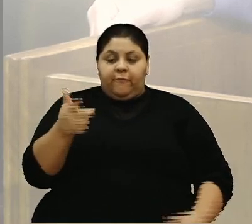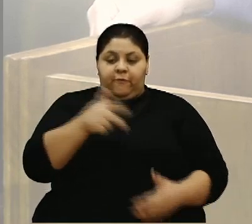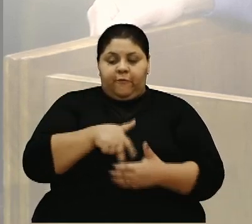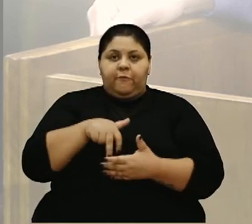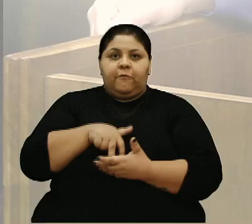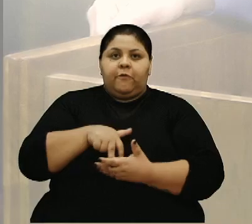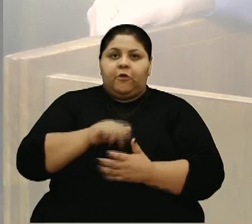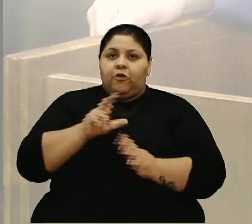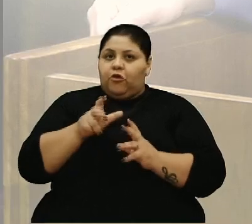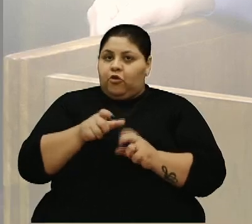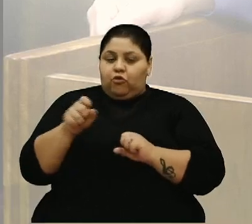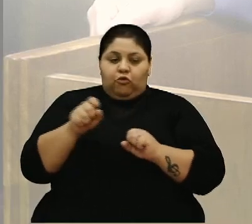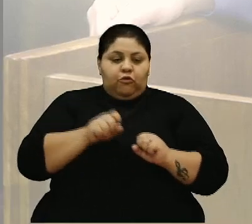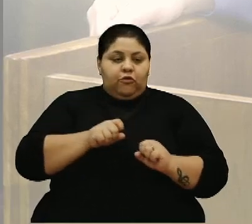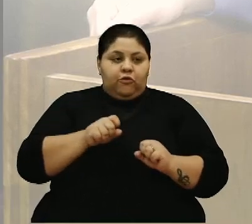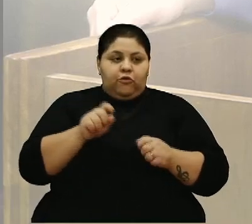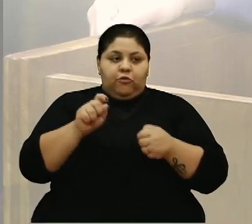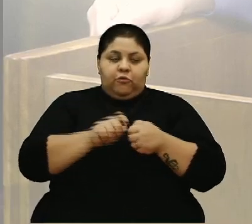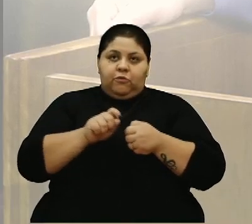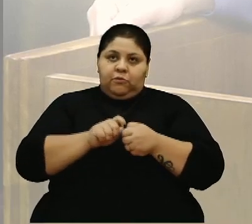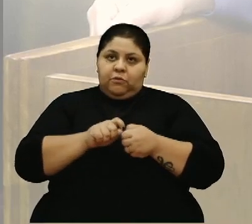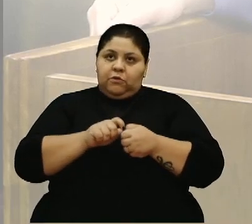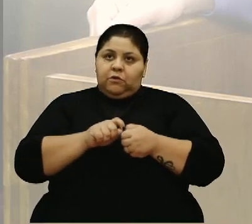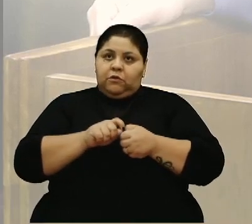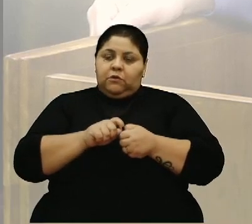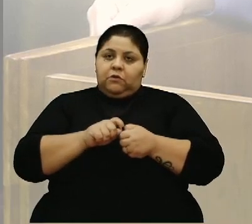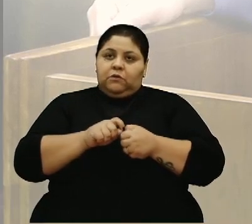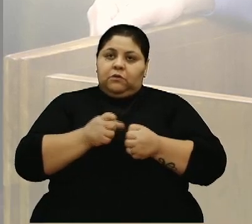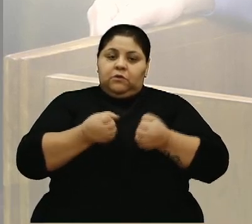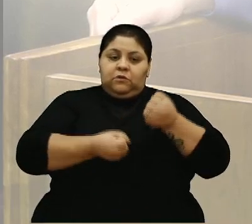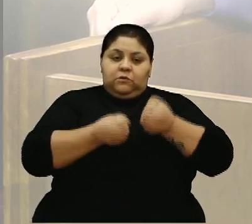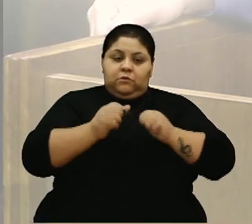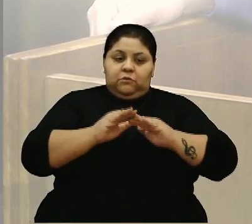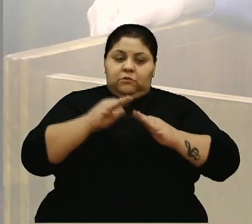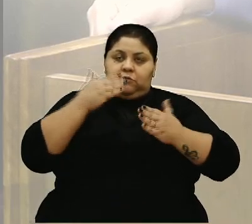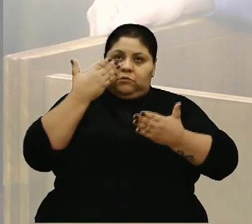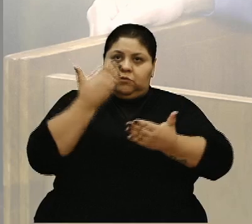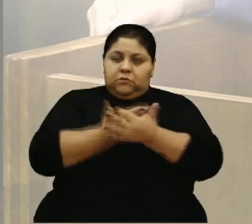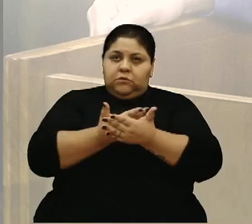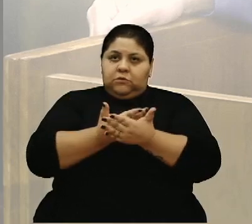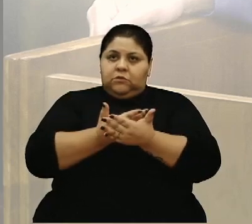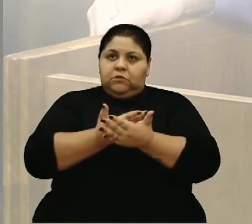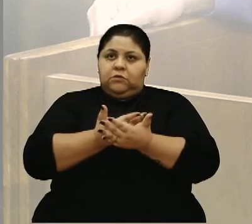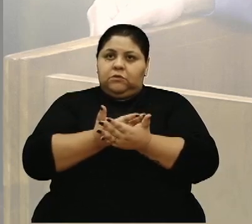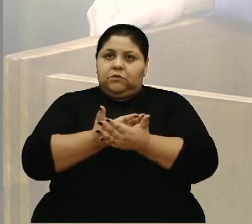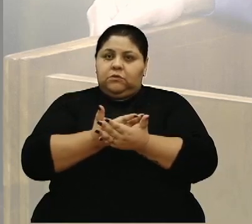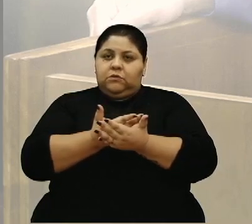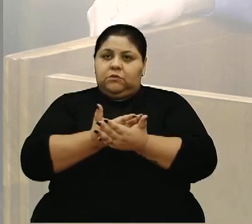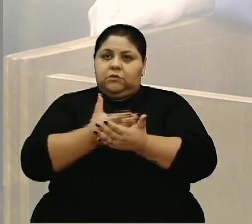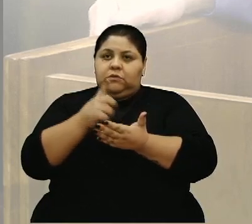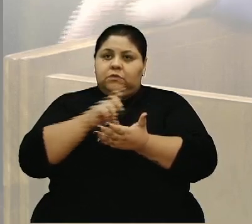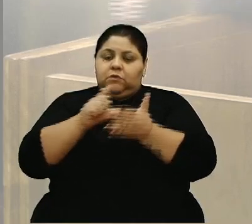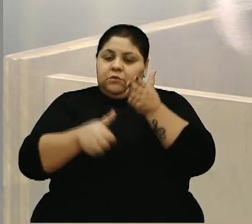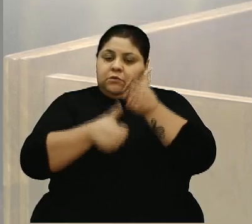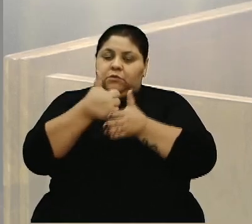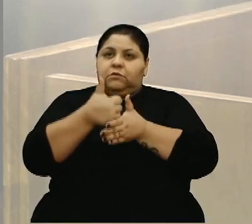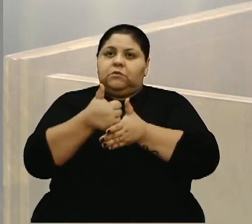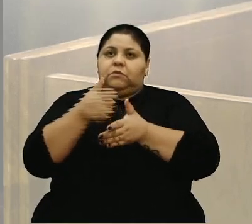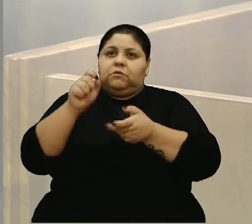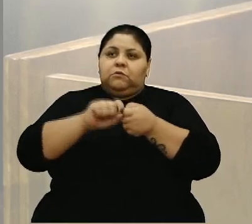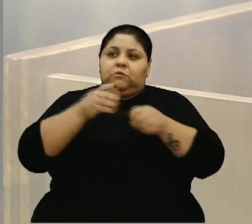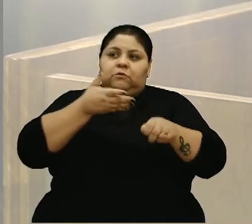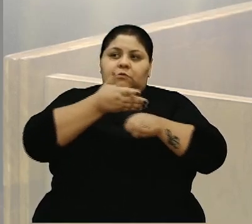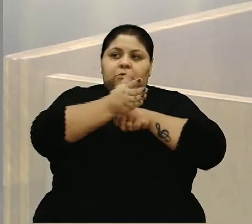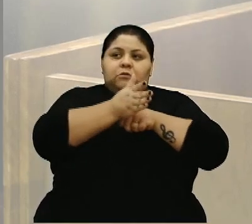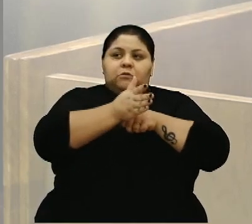E tudo que nós puder fazer para que o transporte escolar e o transporte de fretamento tenha uma visibilidade e faça parte